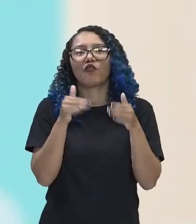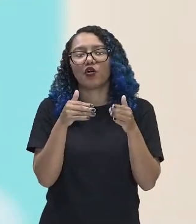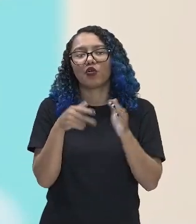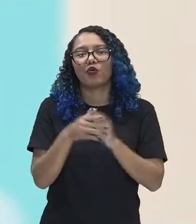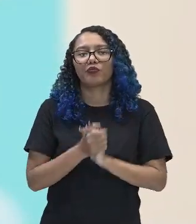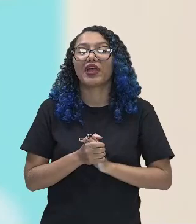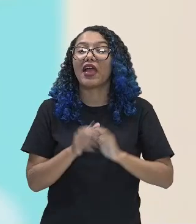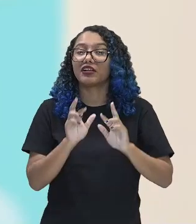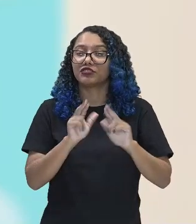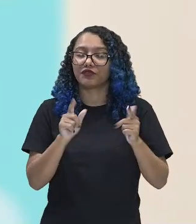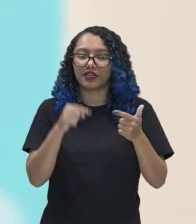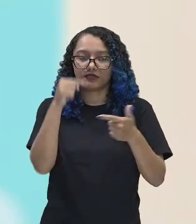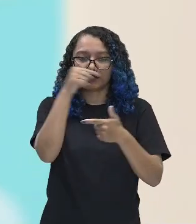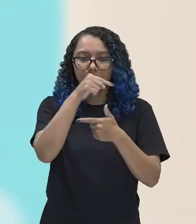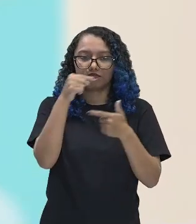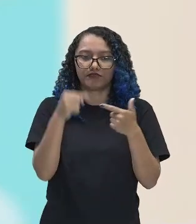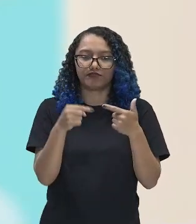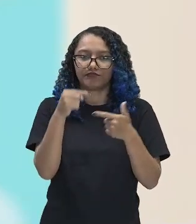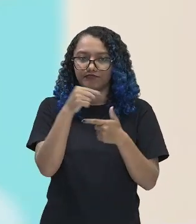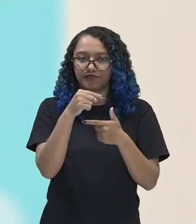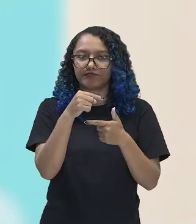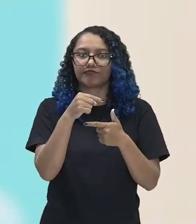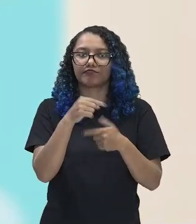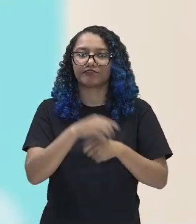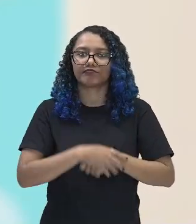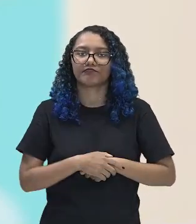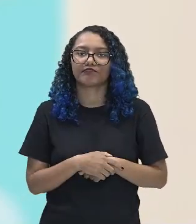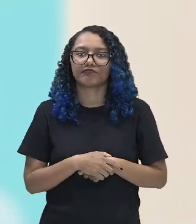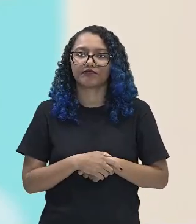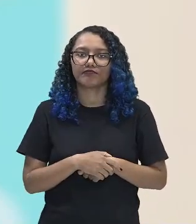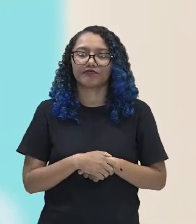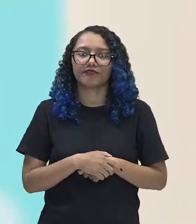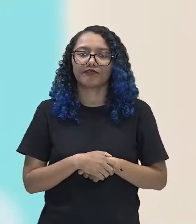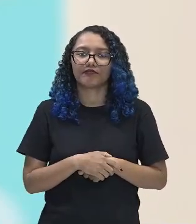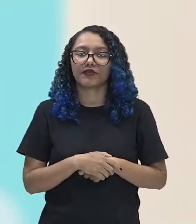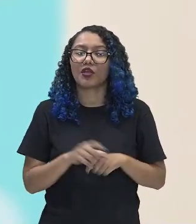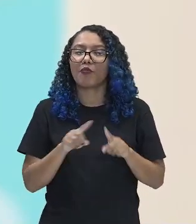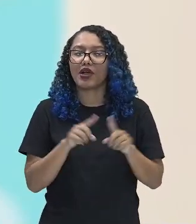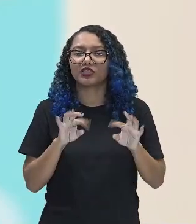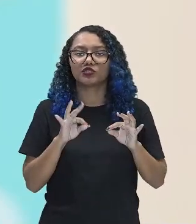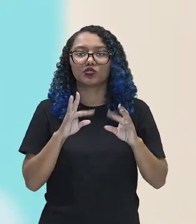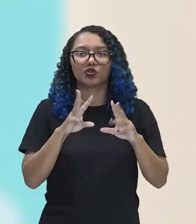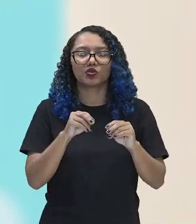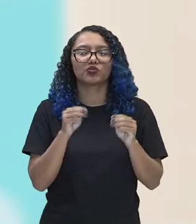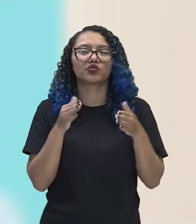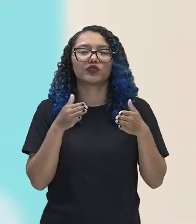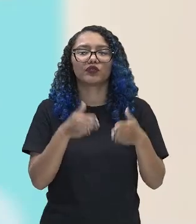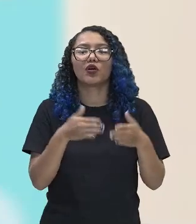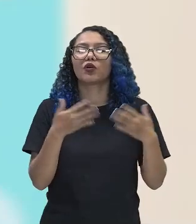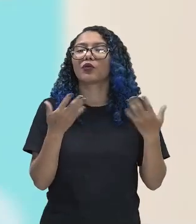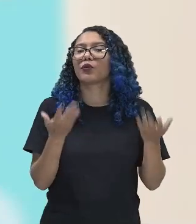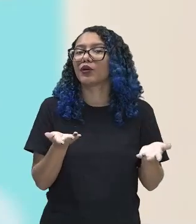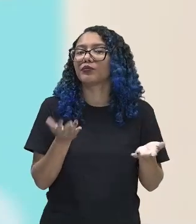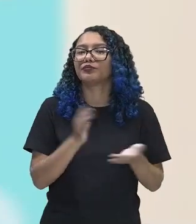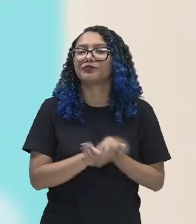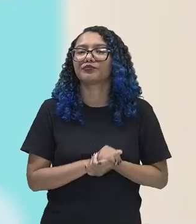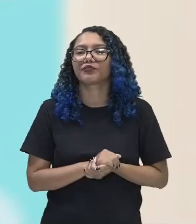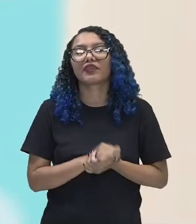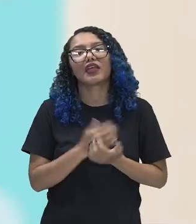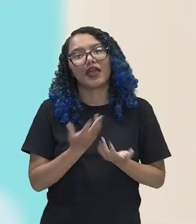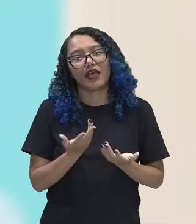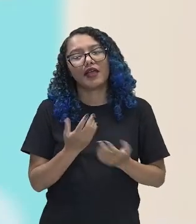pequena diferença entre ela e a nossa Graça Graúna, mas todas se voltam aí, se a gente pensar, para a questão